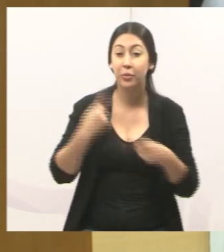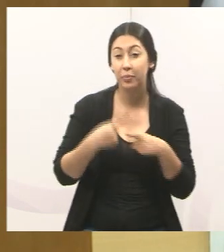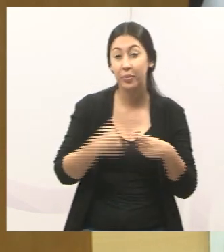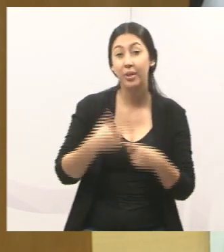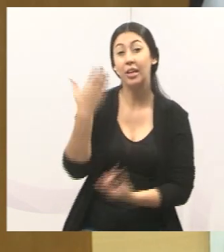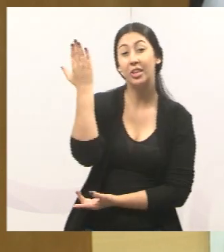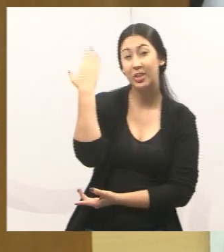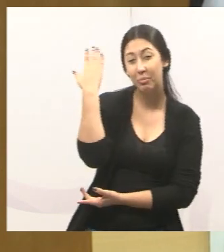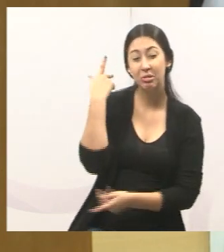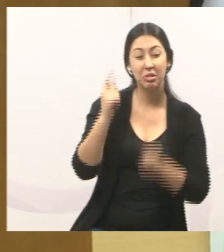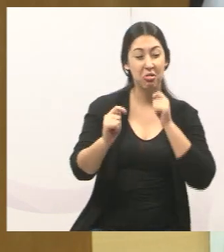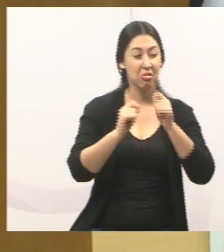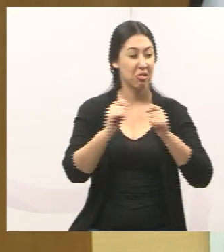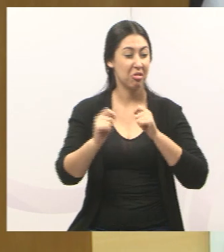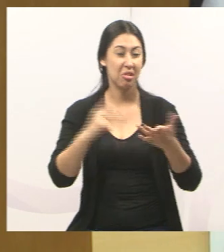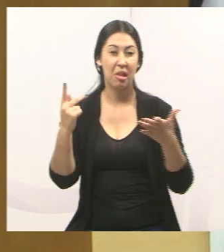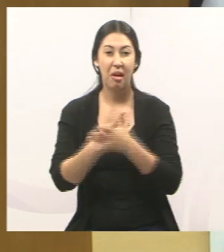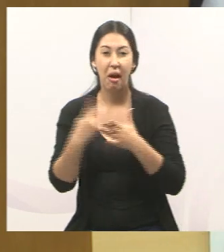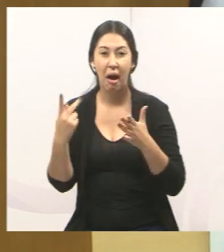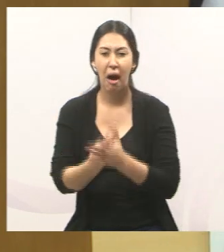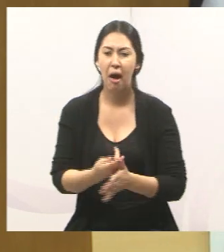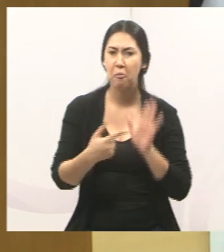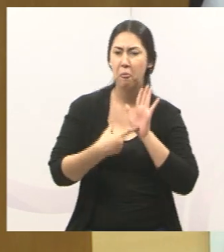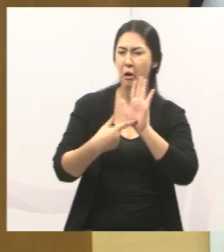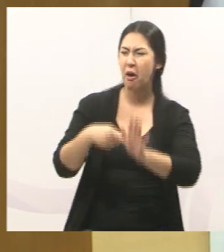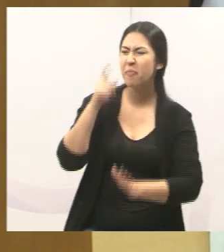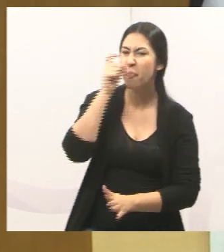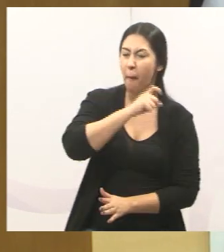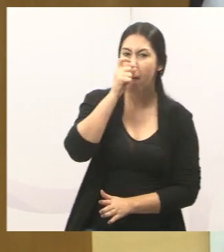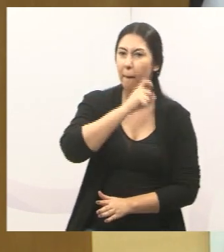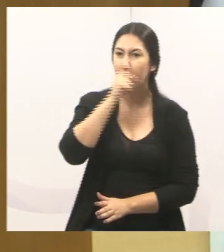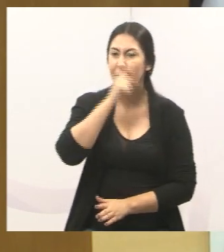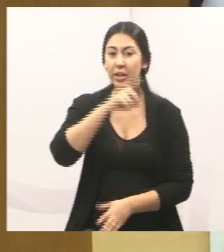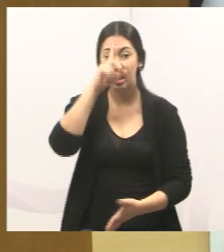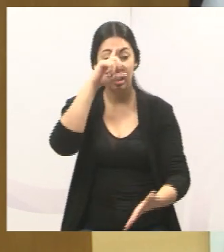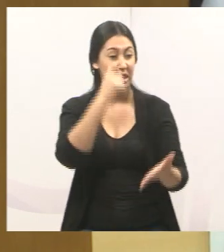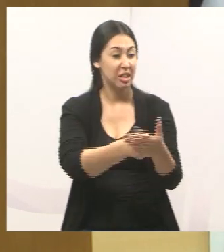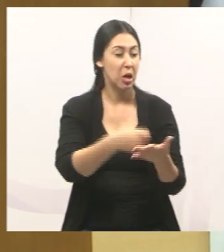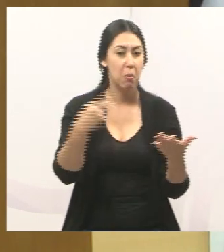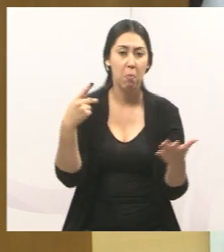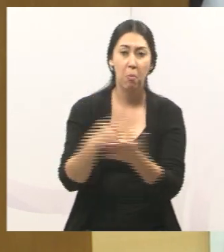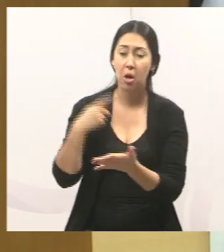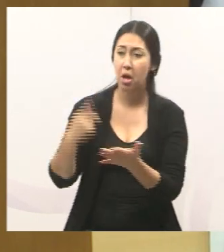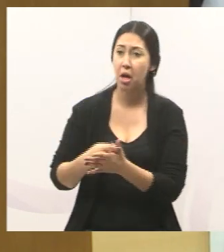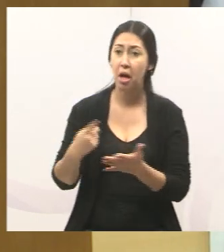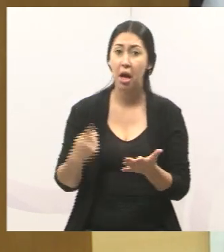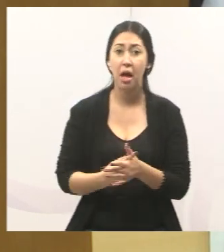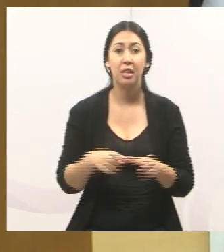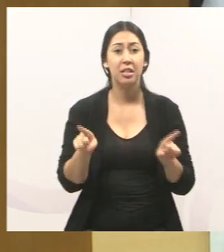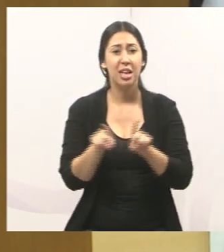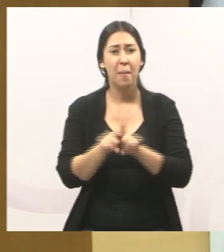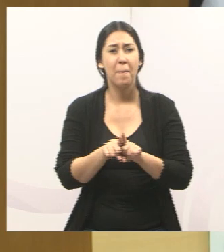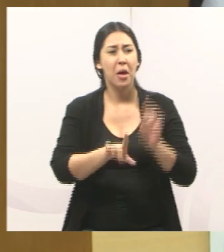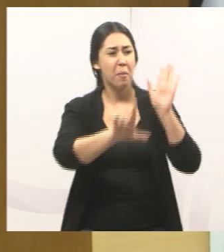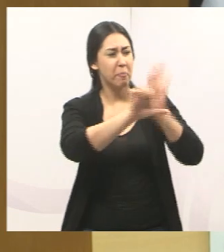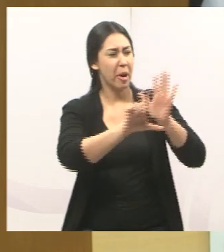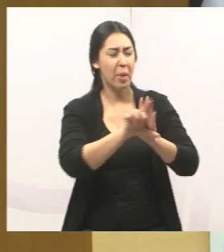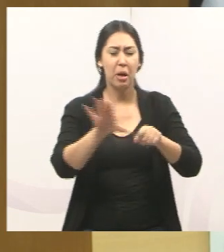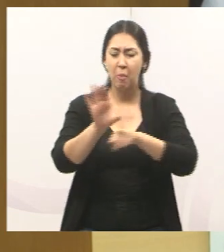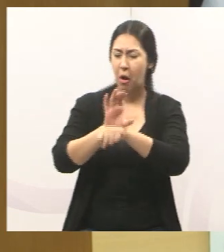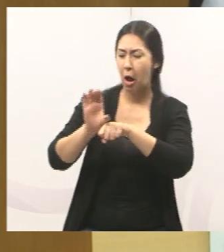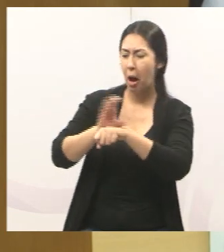falta de prestação de contas e transparências, de seguir corretamente, e o fato deles não seguirem corretamente a